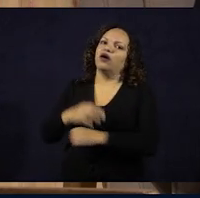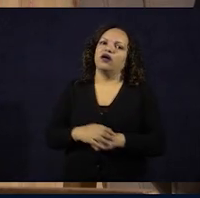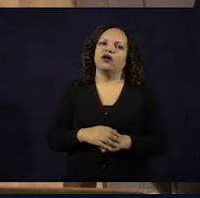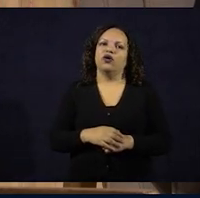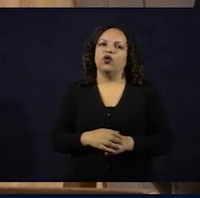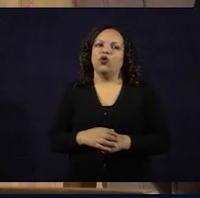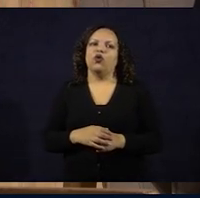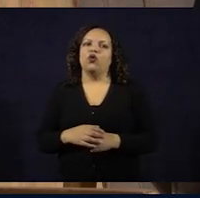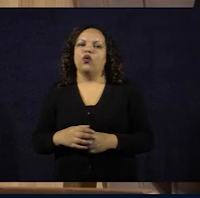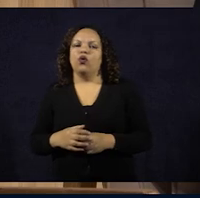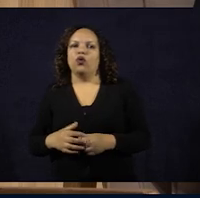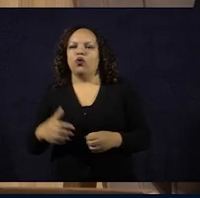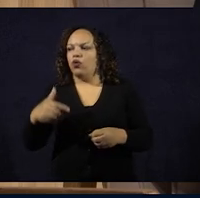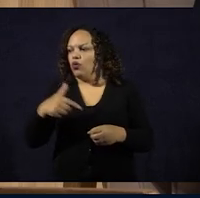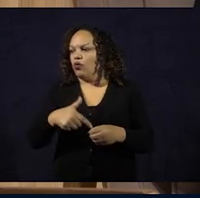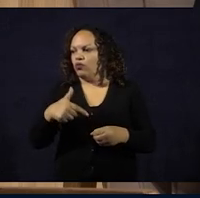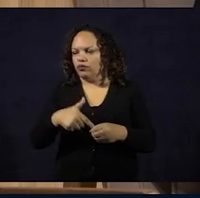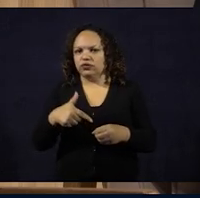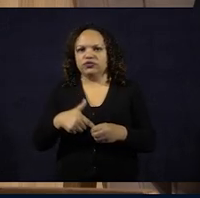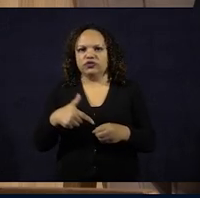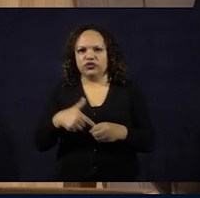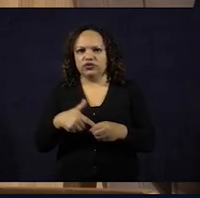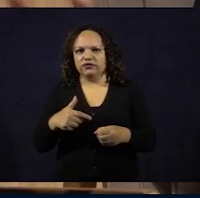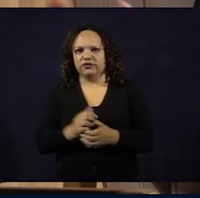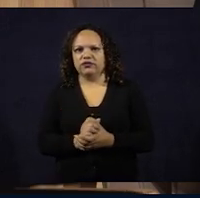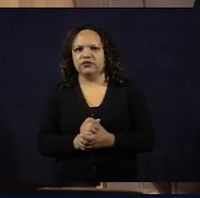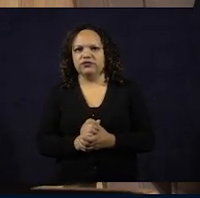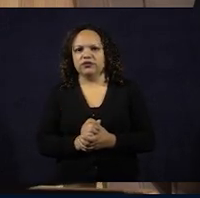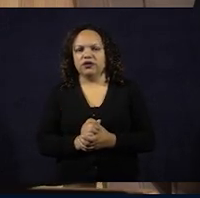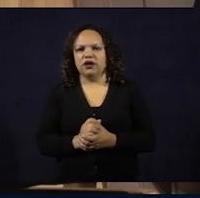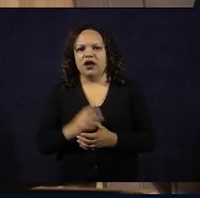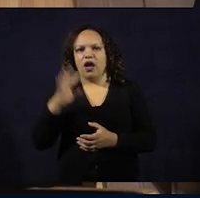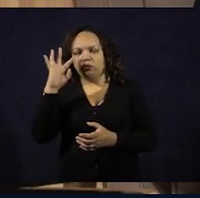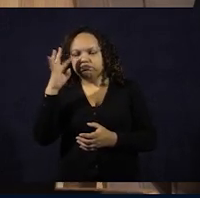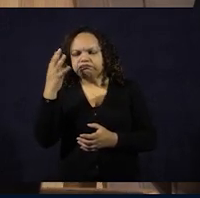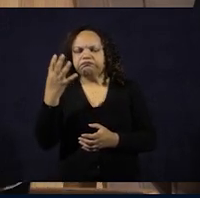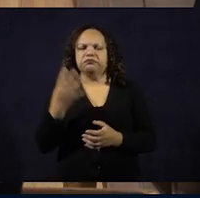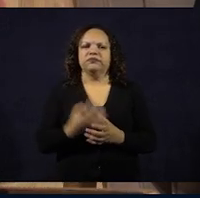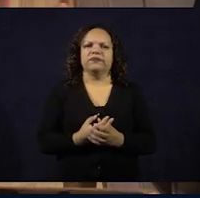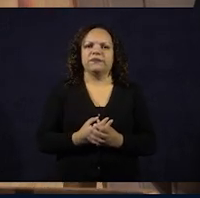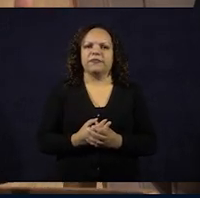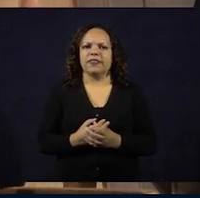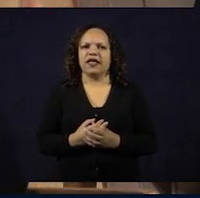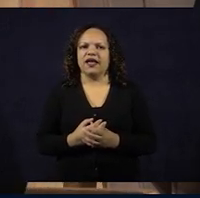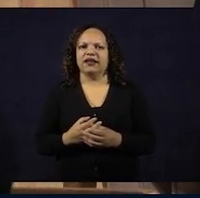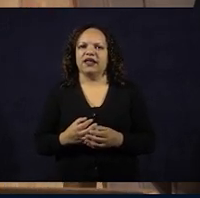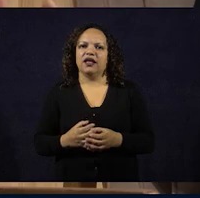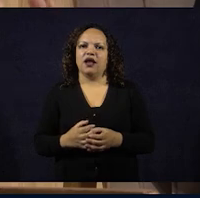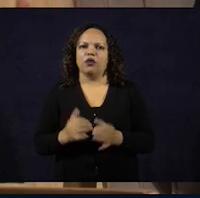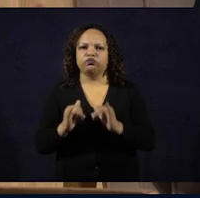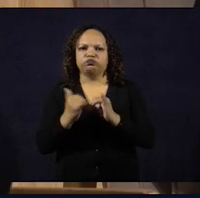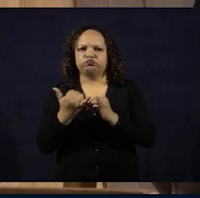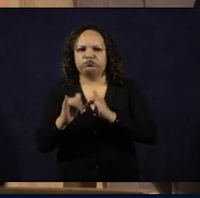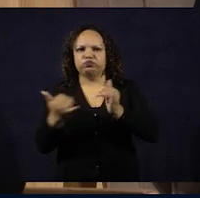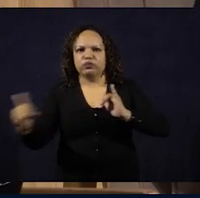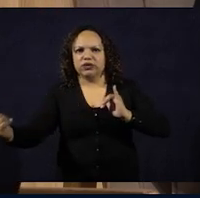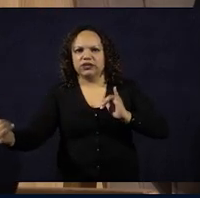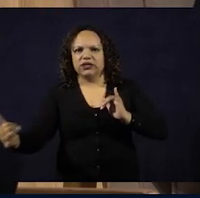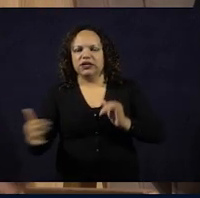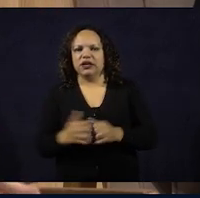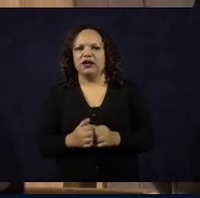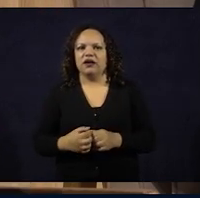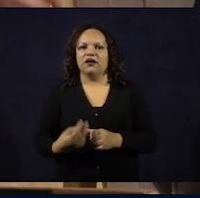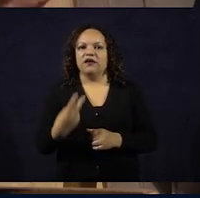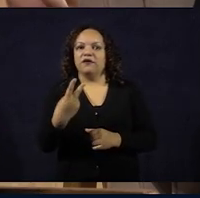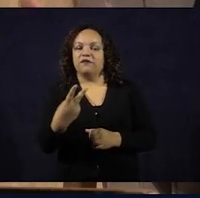o combustível para mim do etanol ele tem uma grande vantagem em relação ao correio elétrico ele tem a bateria né as peças em 27 kg